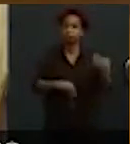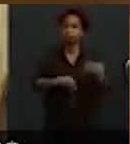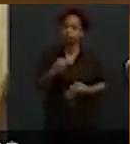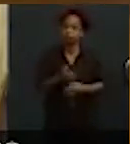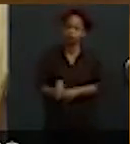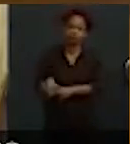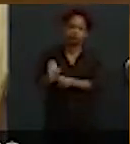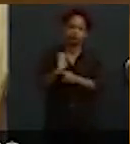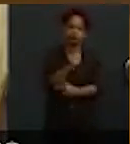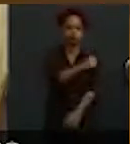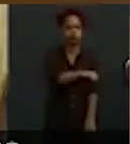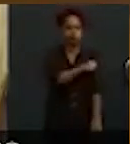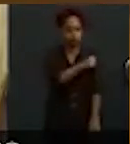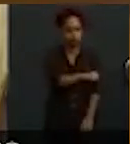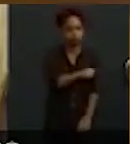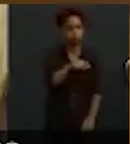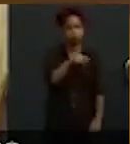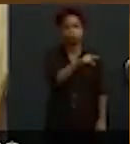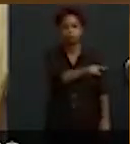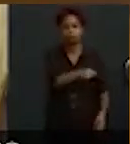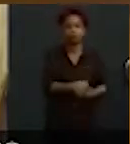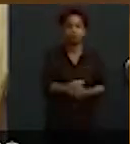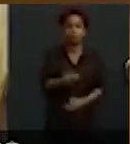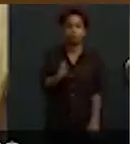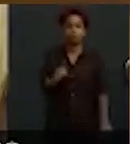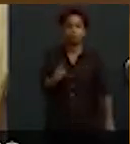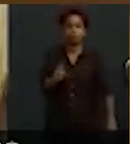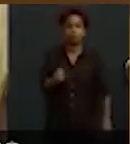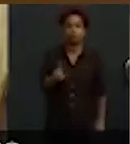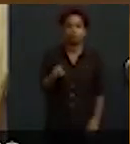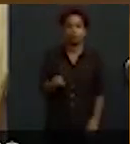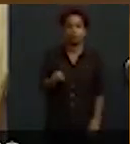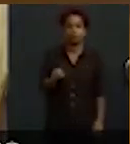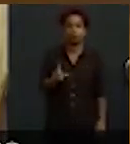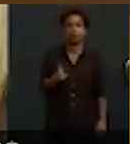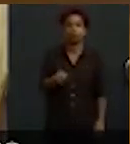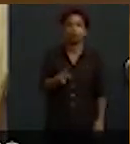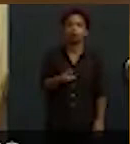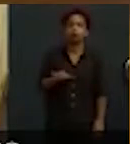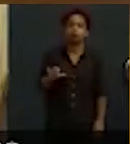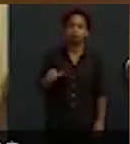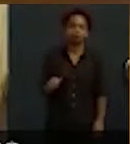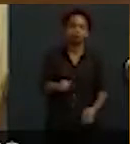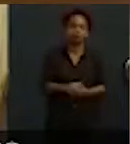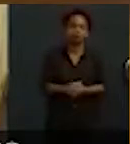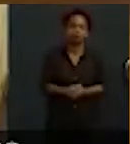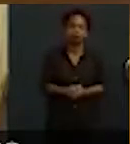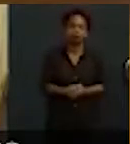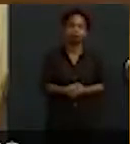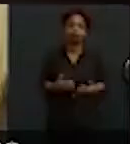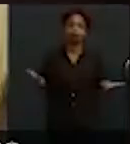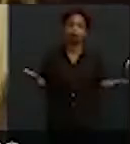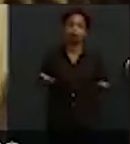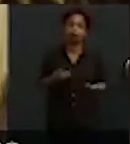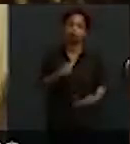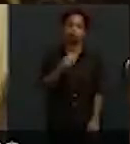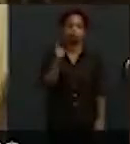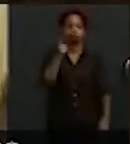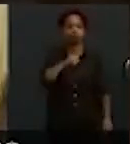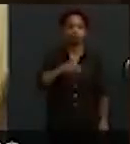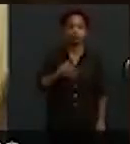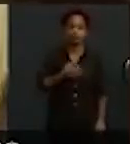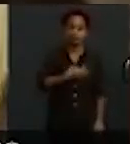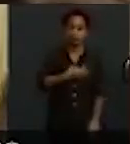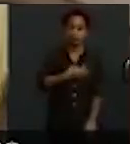do Rio de Janeiro, desembargador Bernardo Moreira Garcês Neto, para receber o colar do mérito